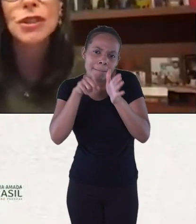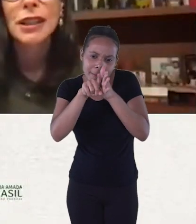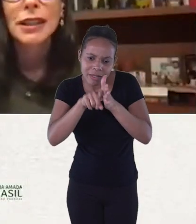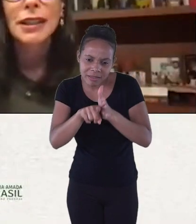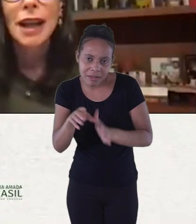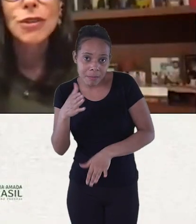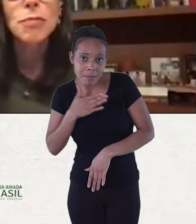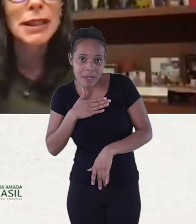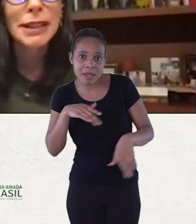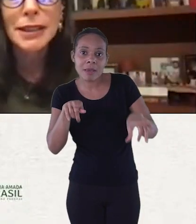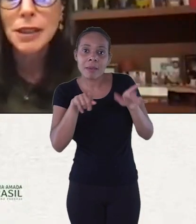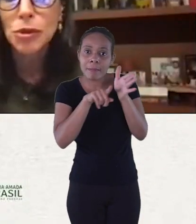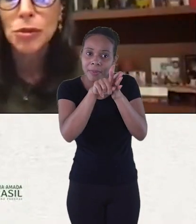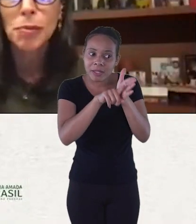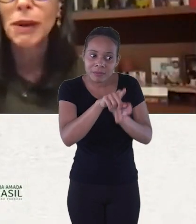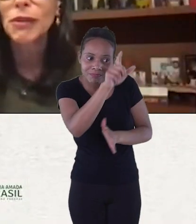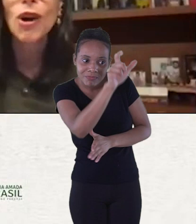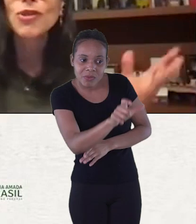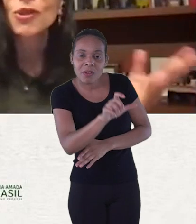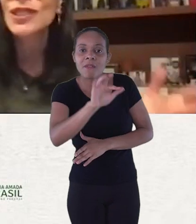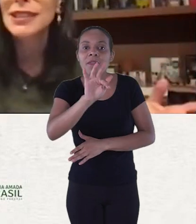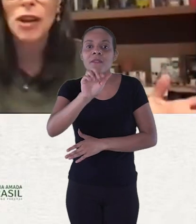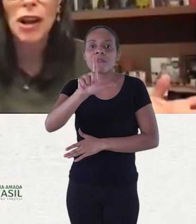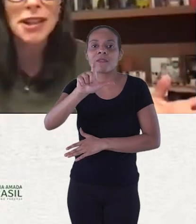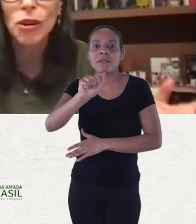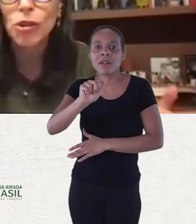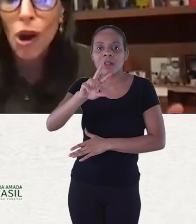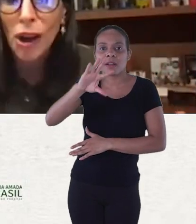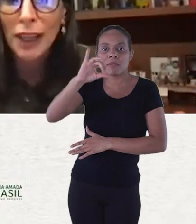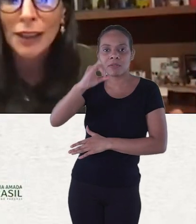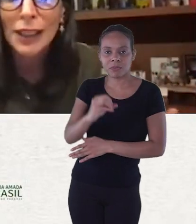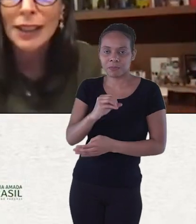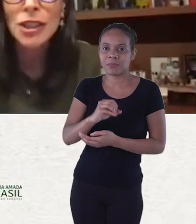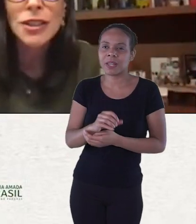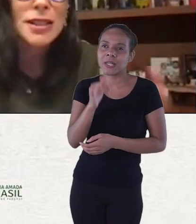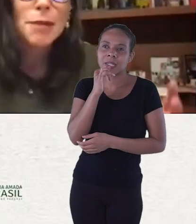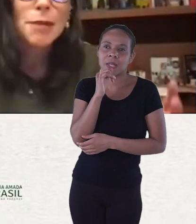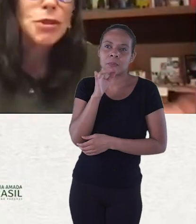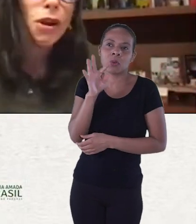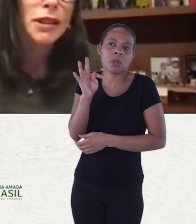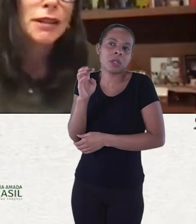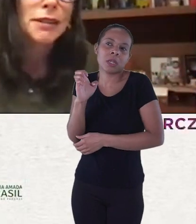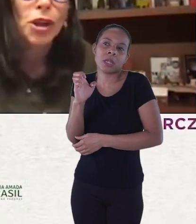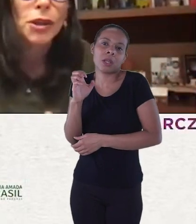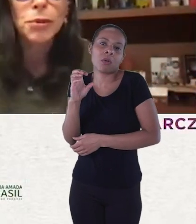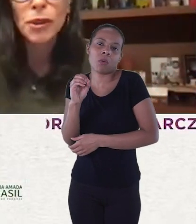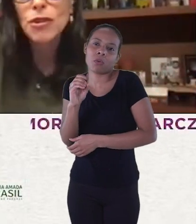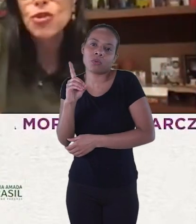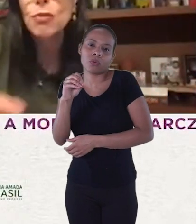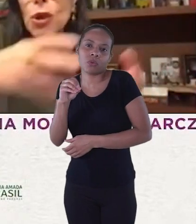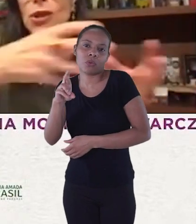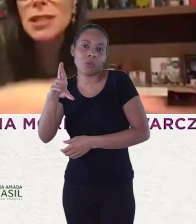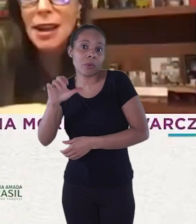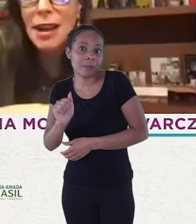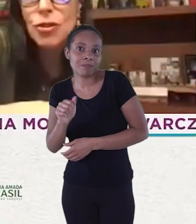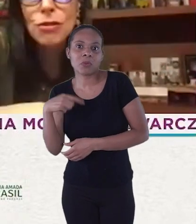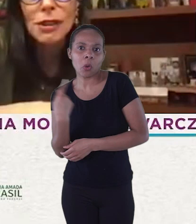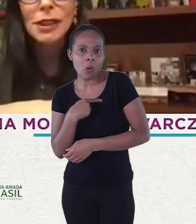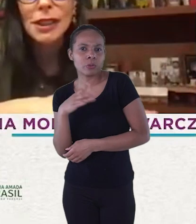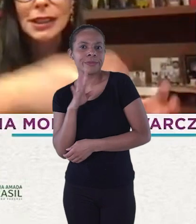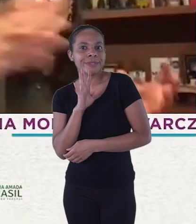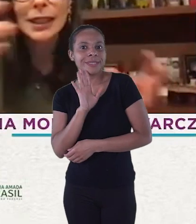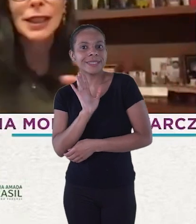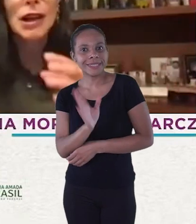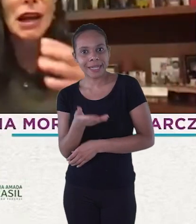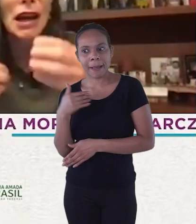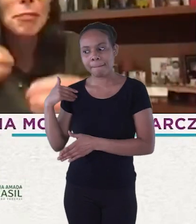tinham casos belíssimos. Eu gosto de citar o caso da Teodora, que a gente sabe só da Teodora por causa de um